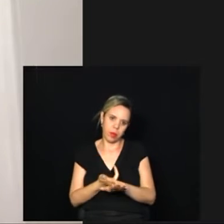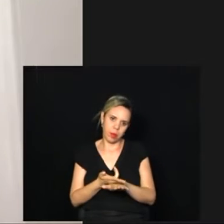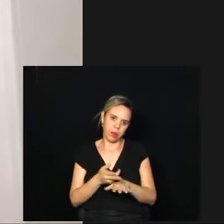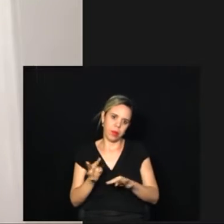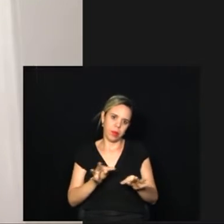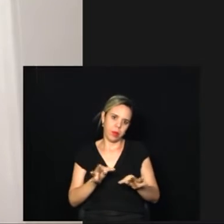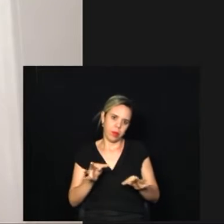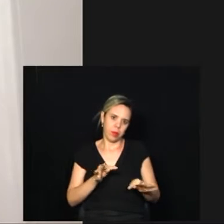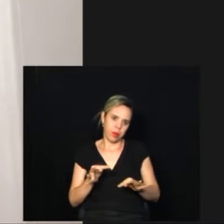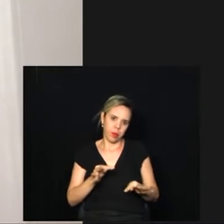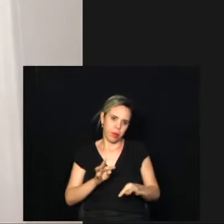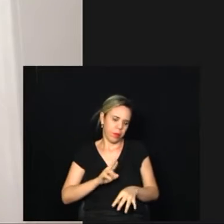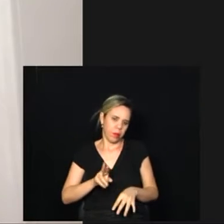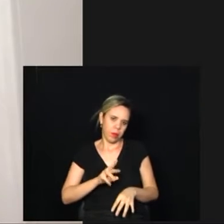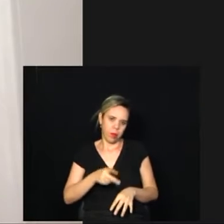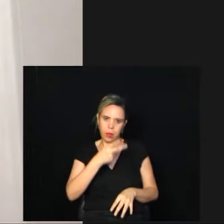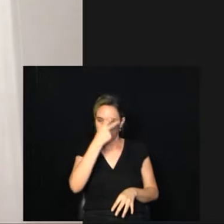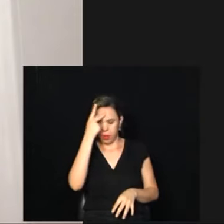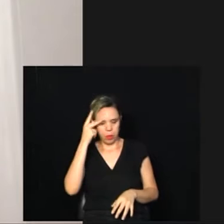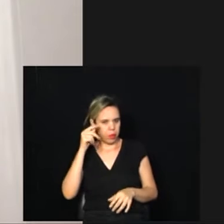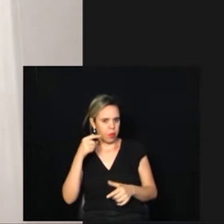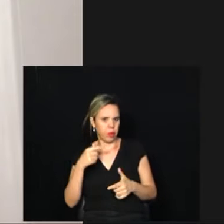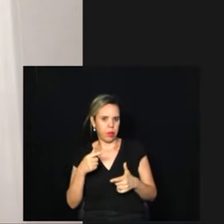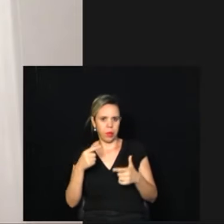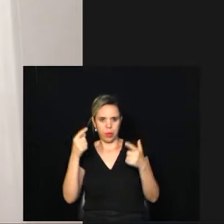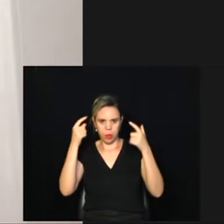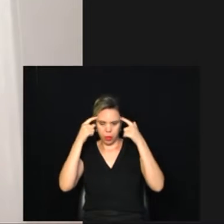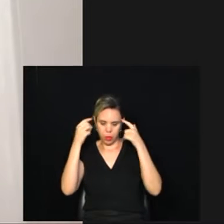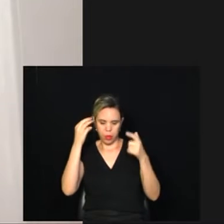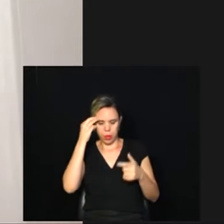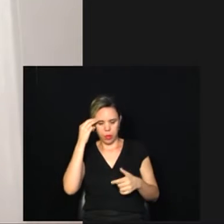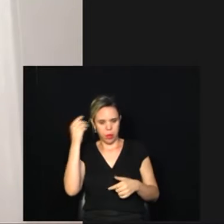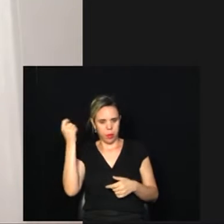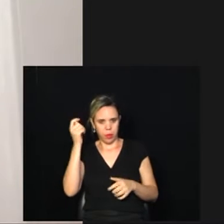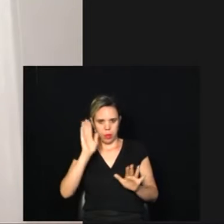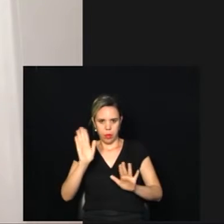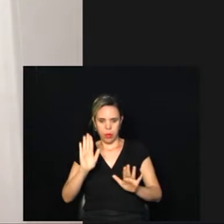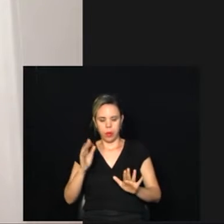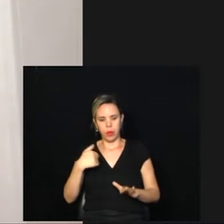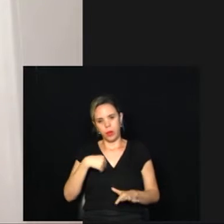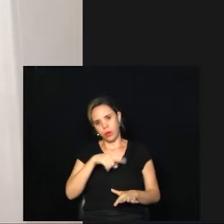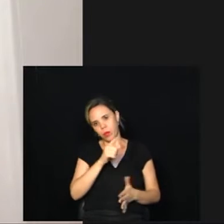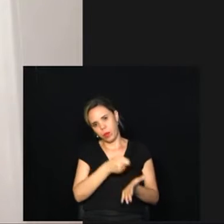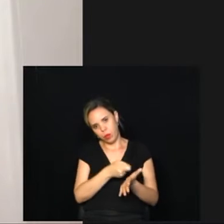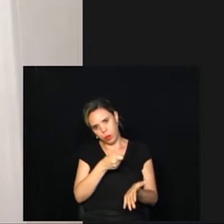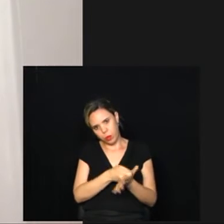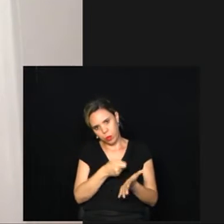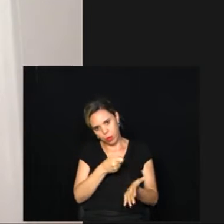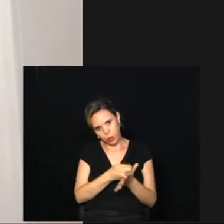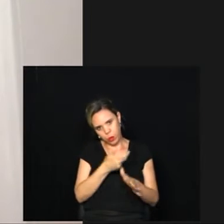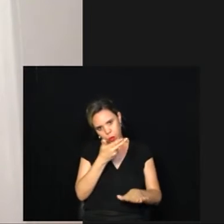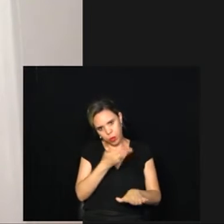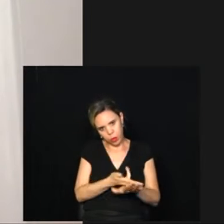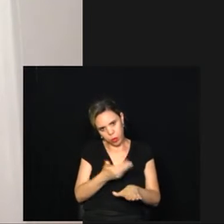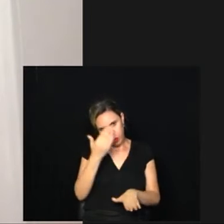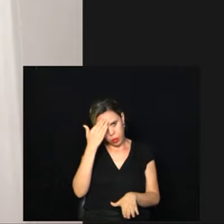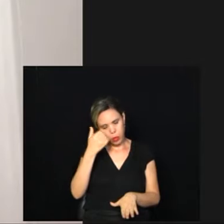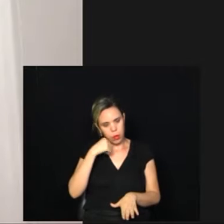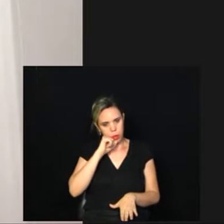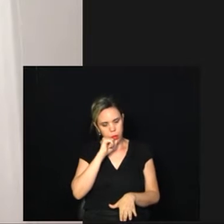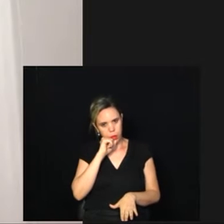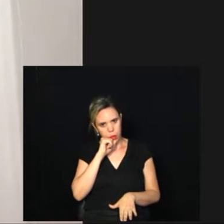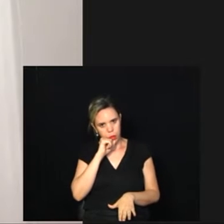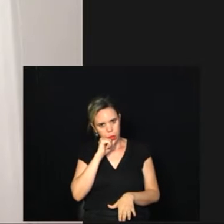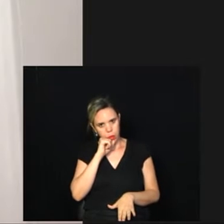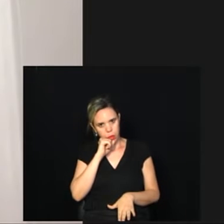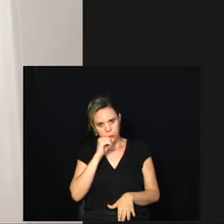Que psiquiatra não é só para transtornos mentais graves, né? E aí eu fui obrigada no psiquiatra, graças à minha mãe, que ela